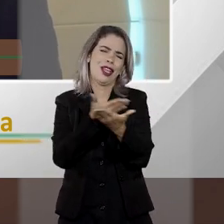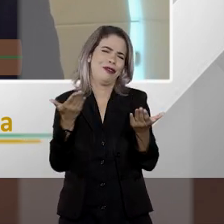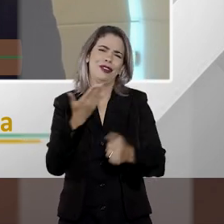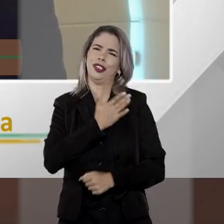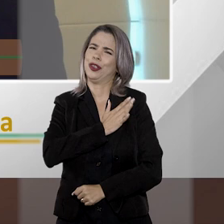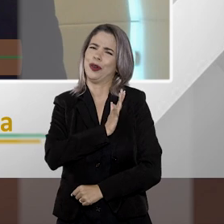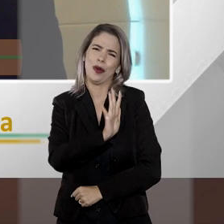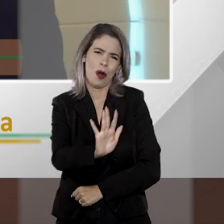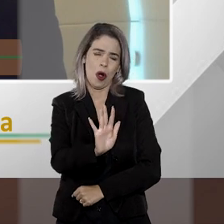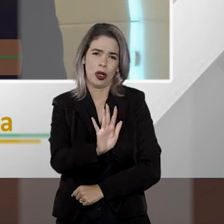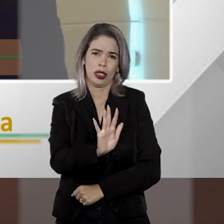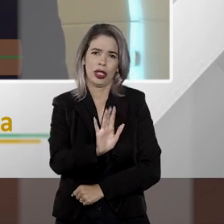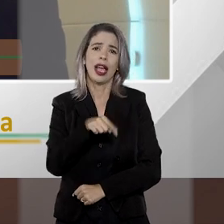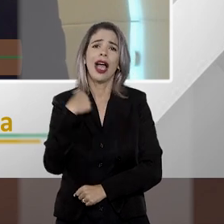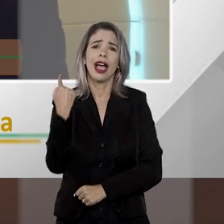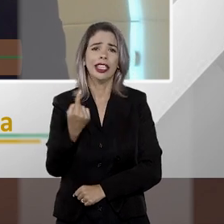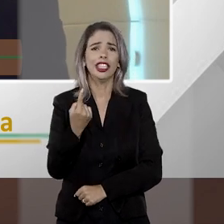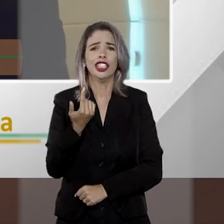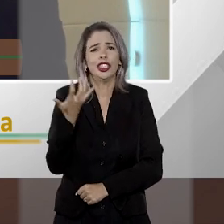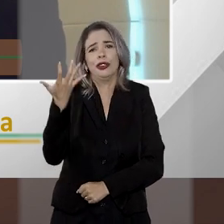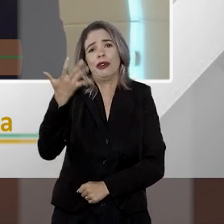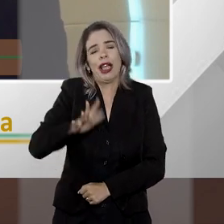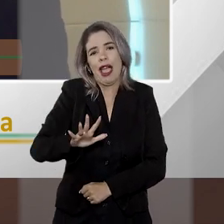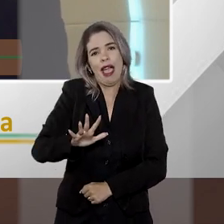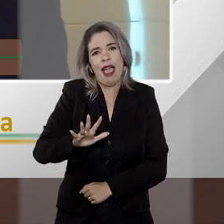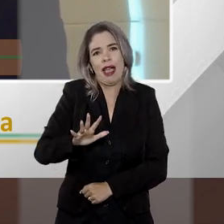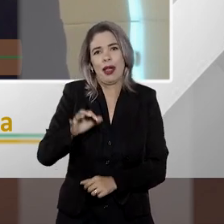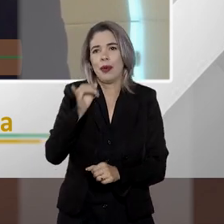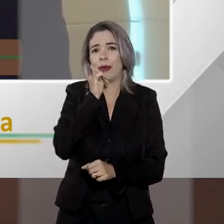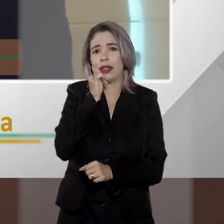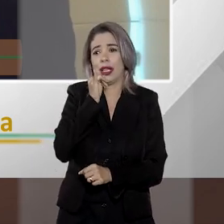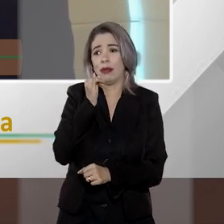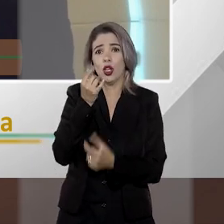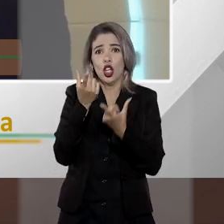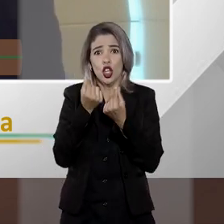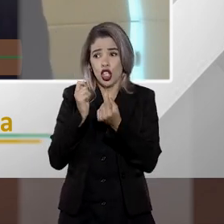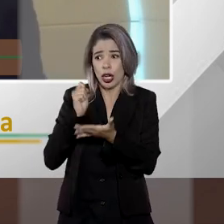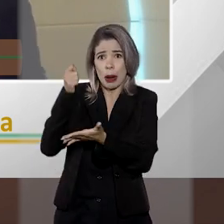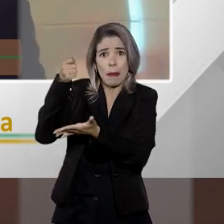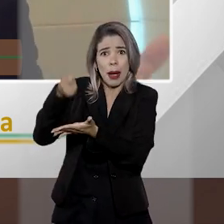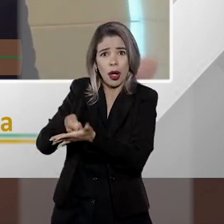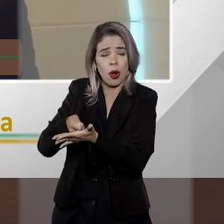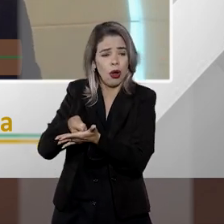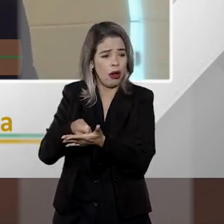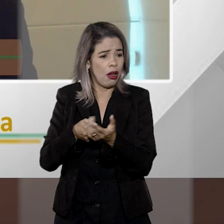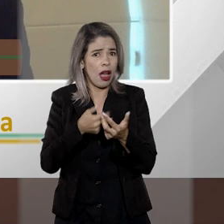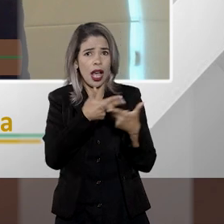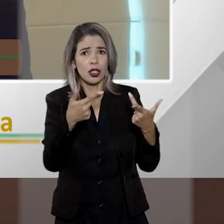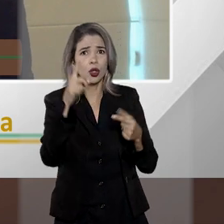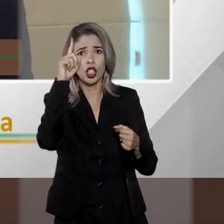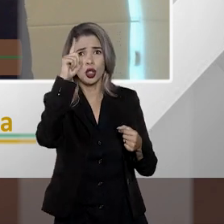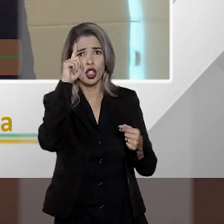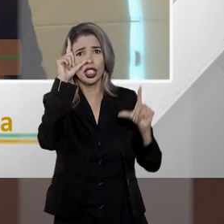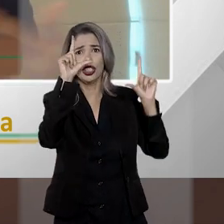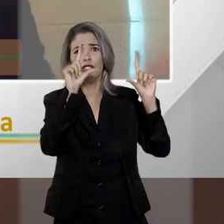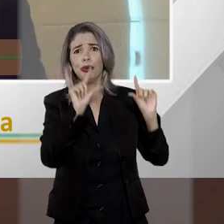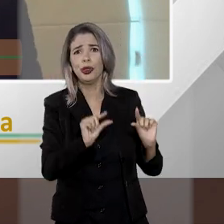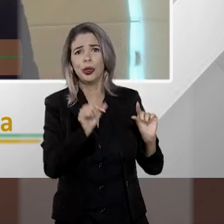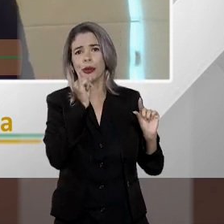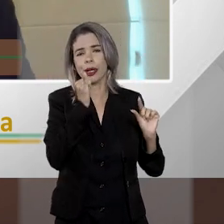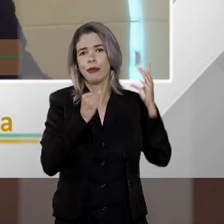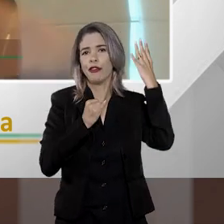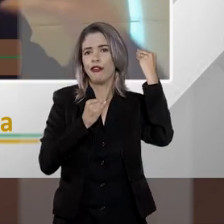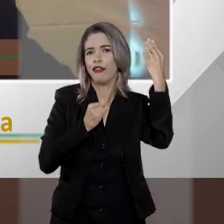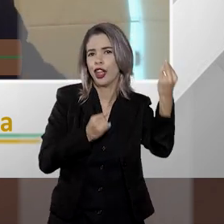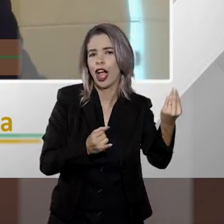tributo, a gente tem que pagar mais tributo e a gente deixa de pagar, né, usar o dinheiro para outras coisas do nosso dia a dia.